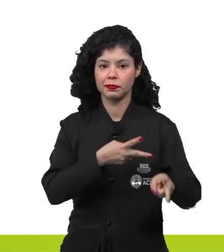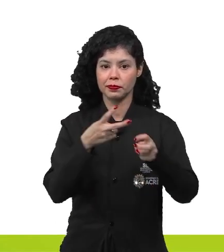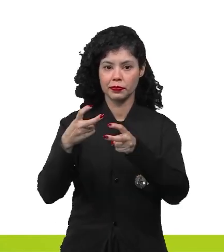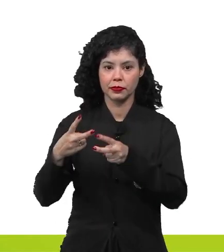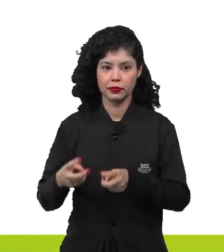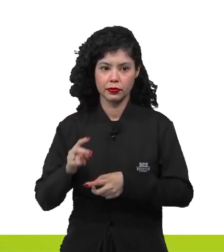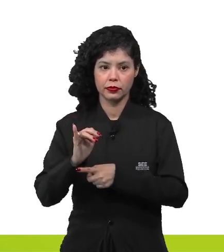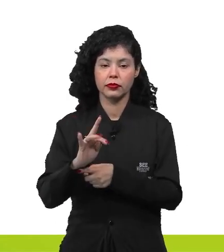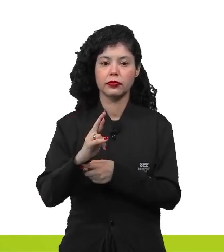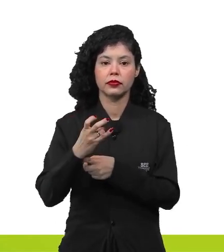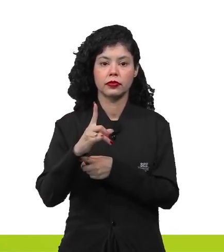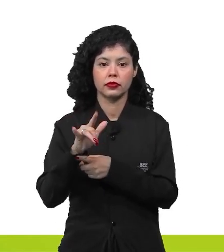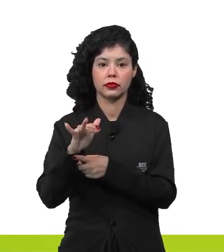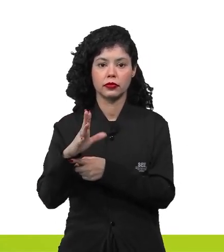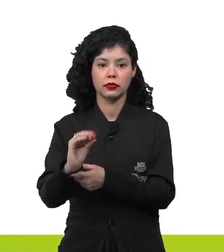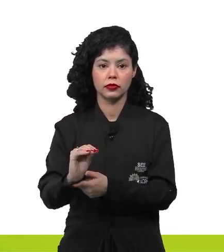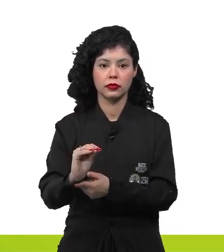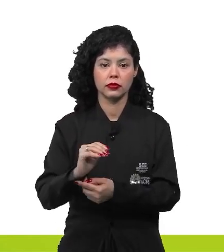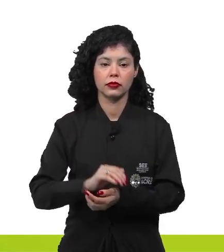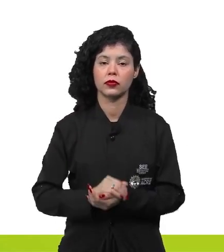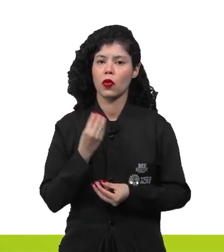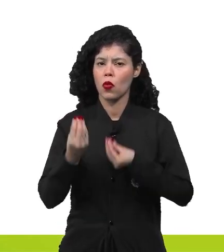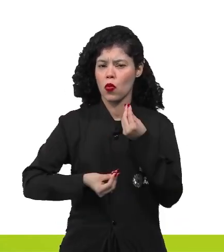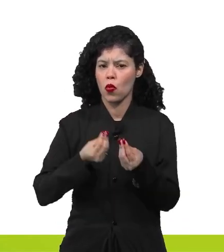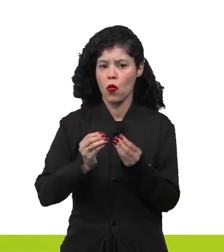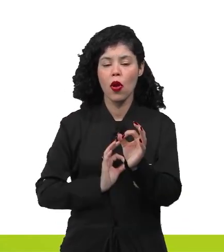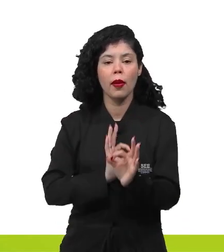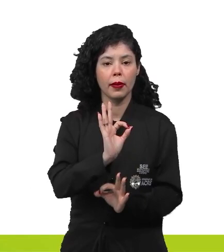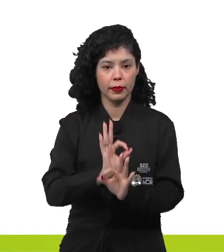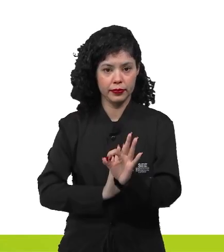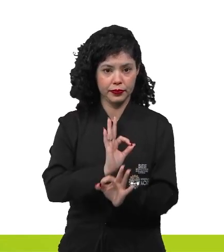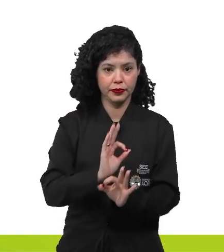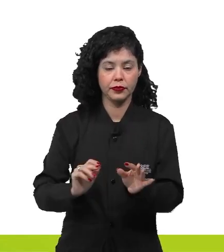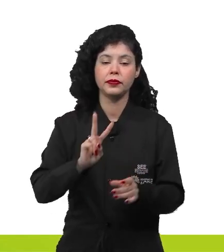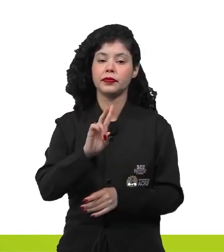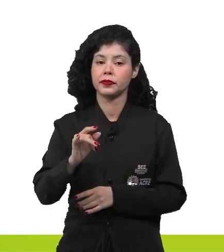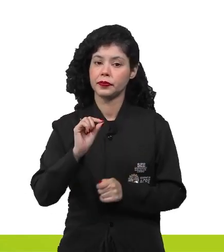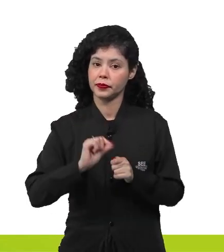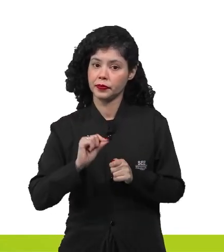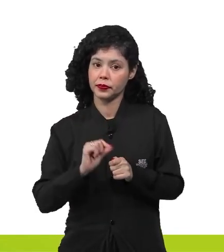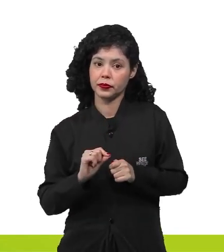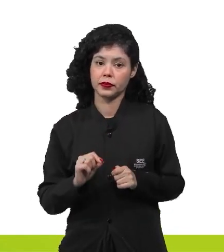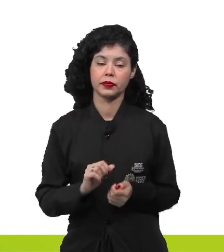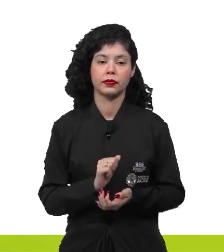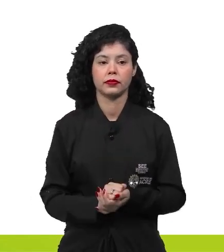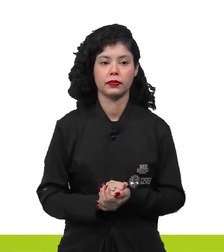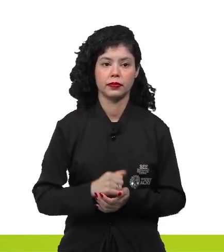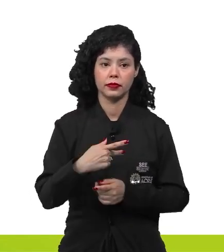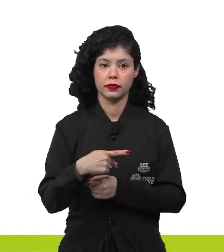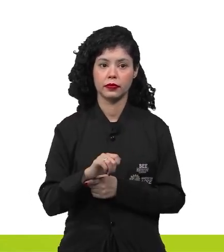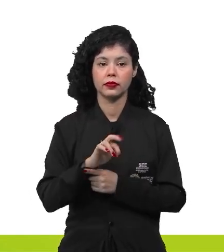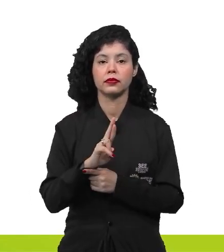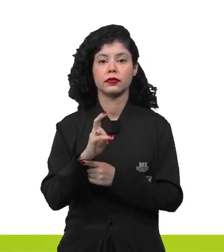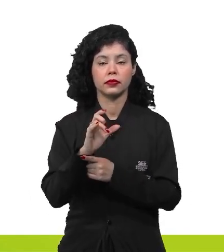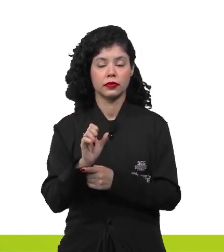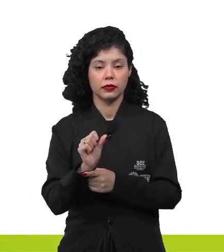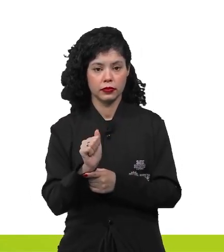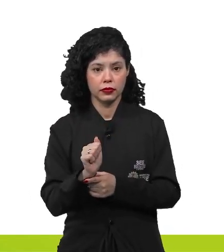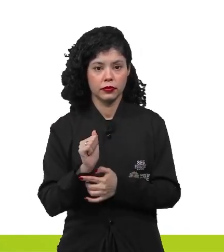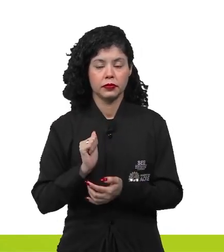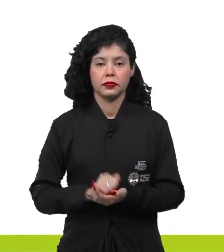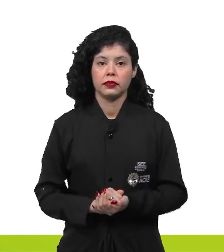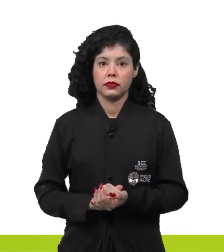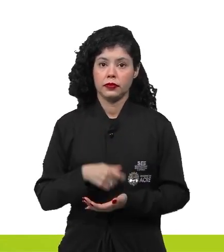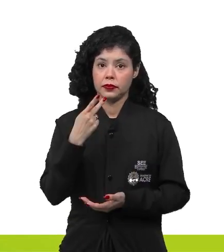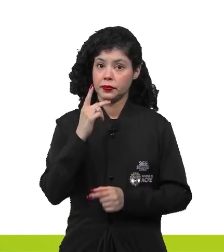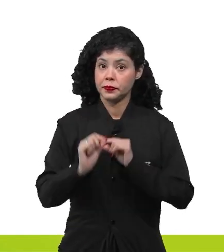as instruções, ou seja, o modo de preparo, como você vai fazer essas panquecas de banana. Então ele